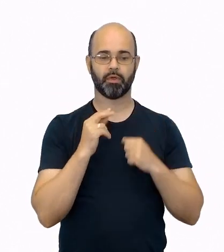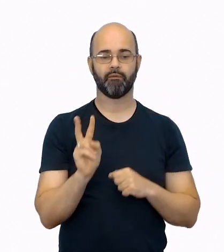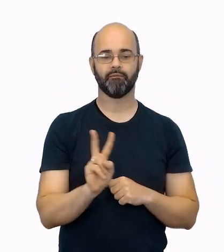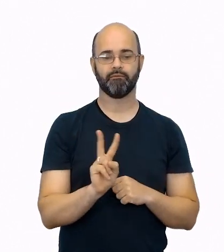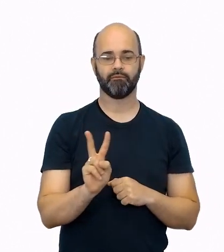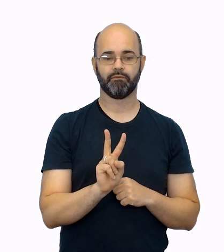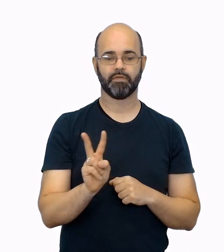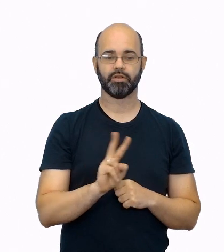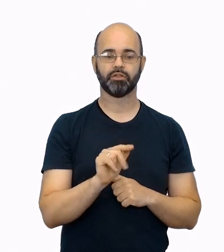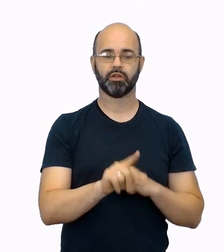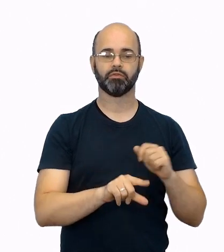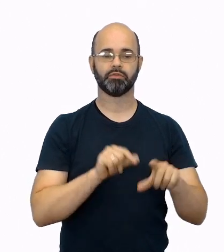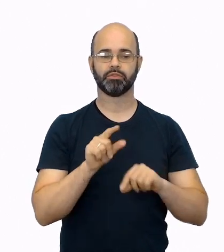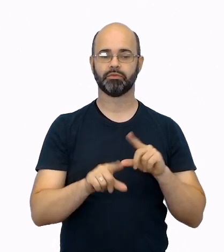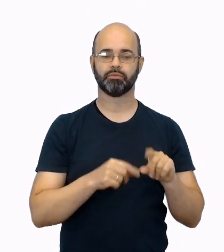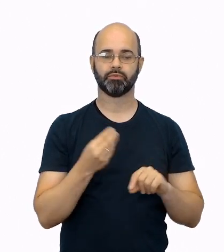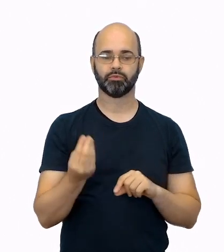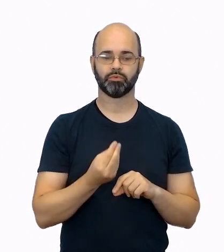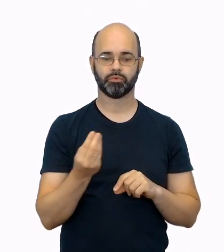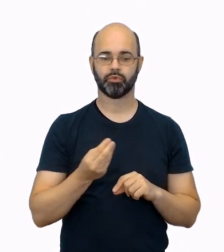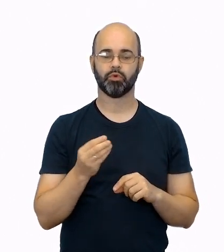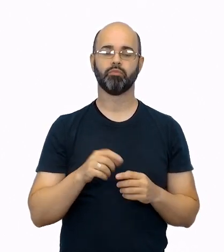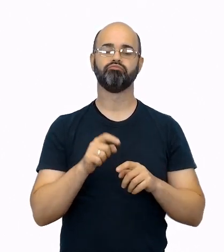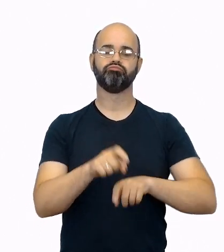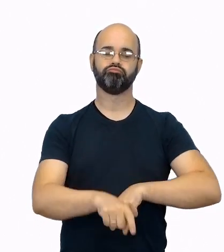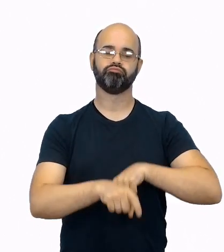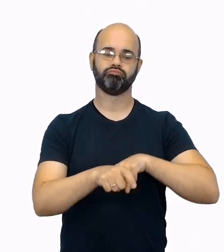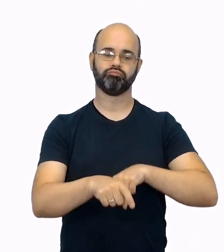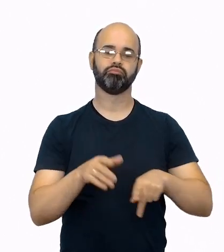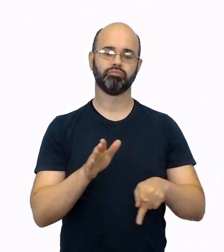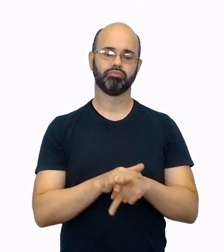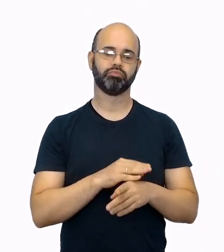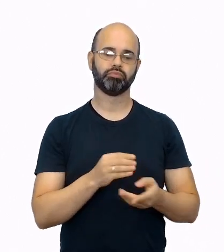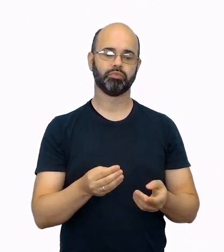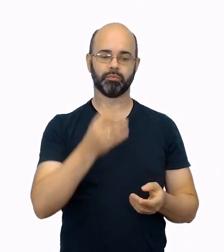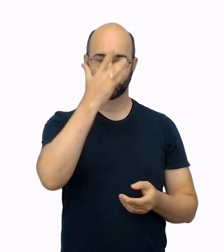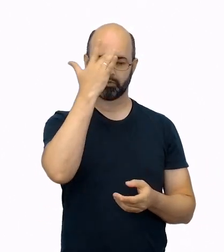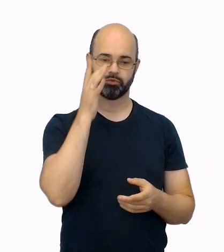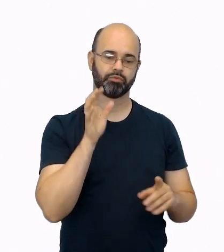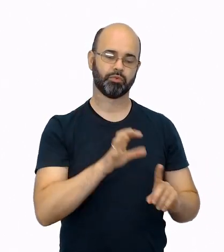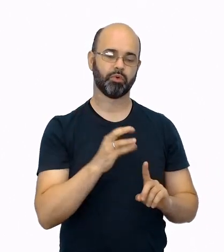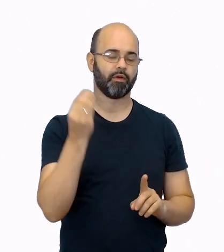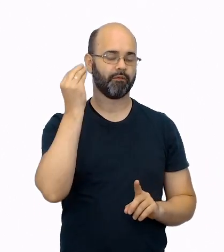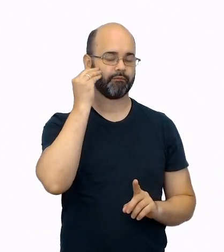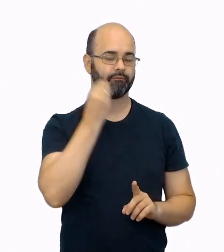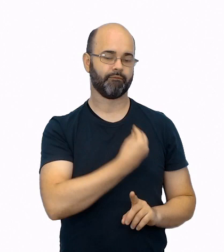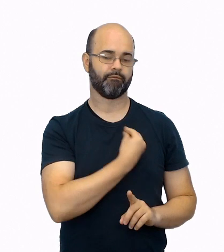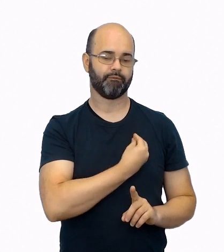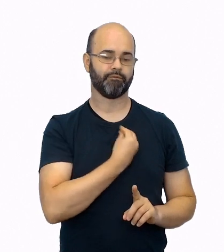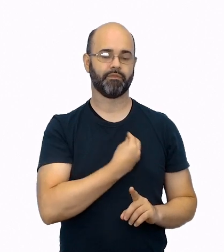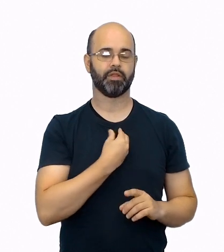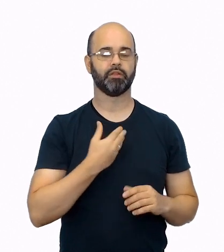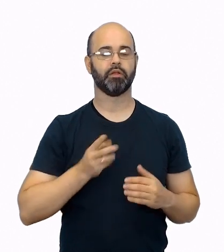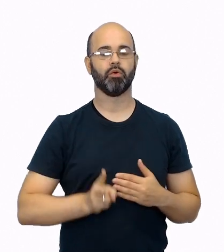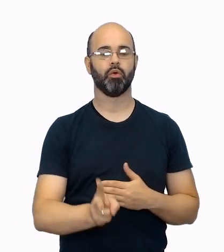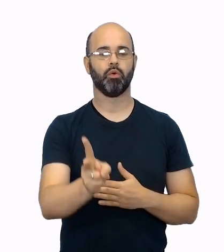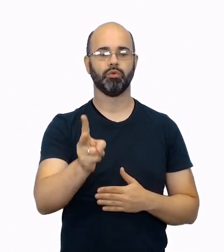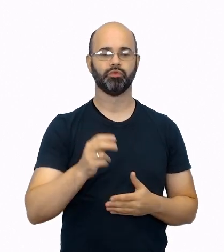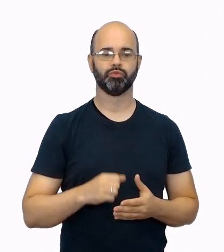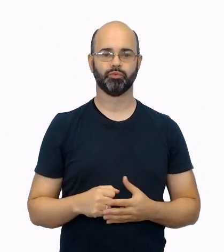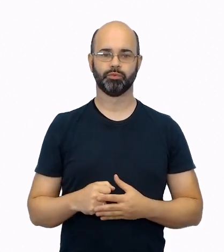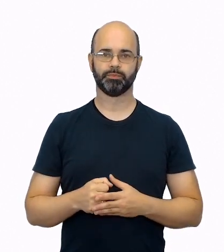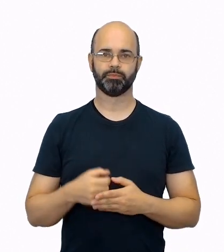medicina, agricultura e farmacologia no aumento da expectativa de vida. Aqui nesse slide